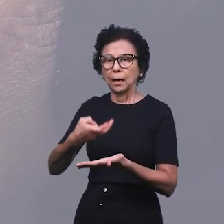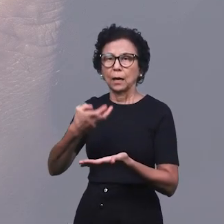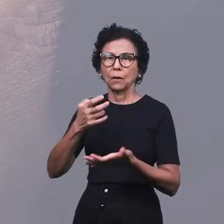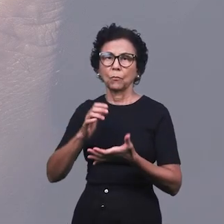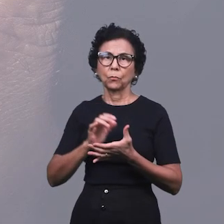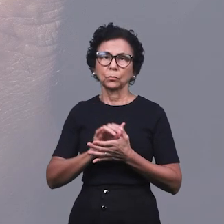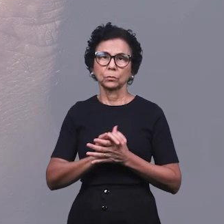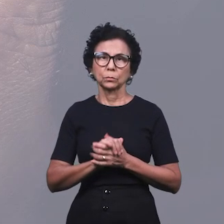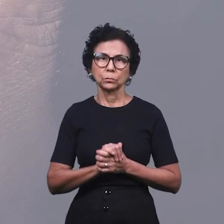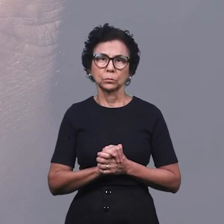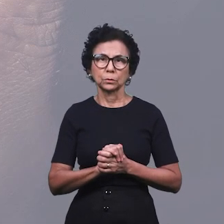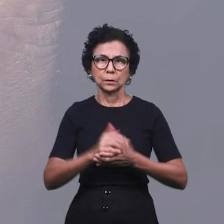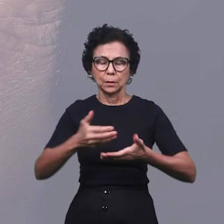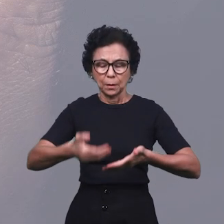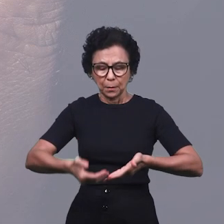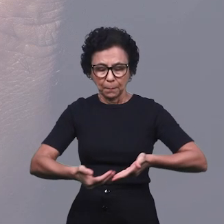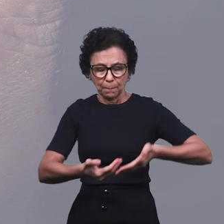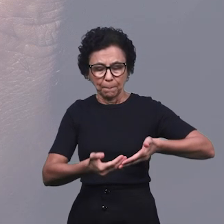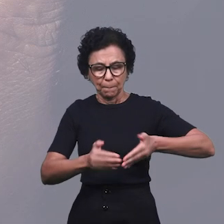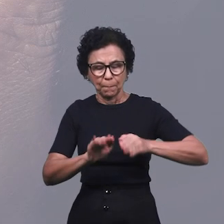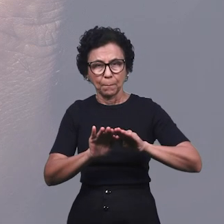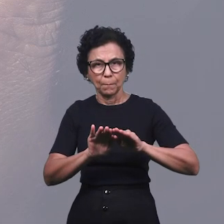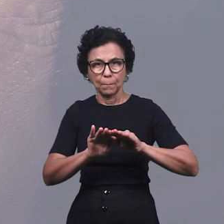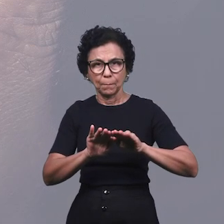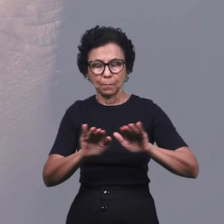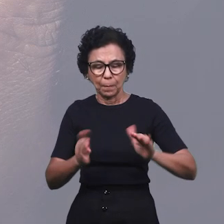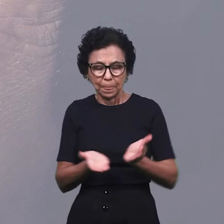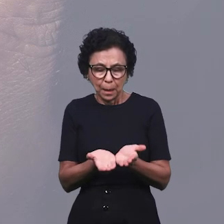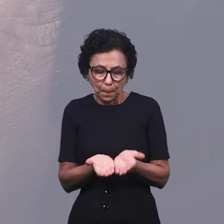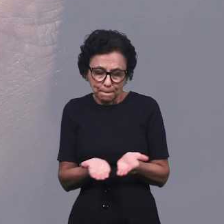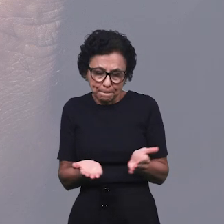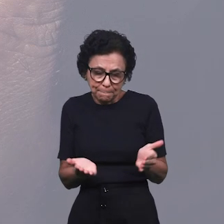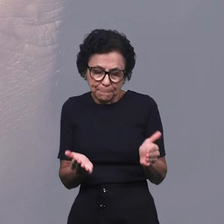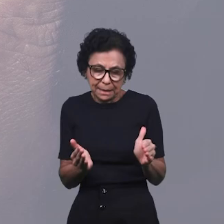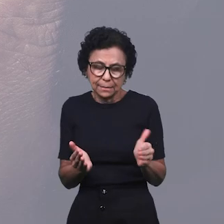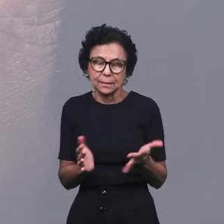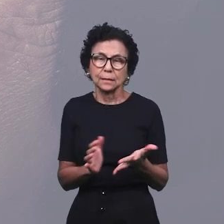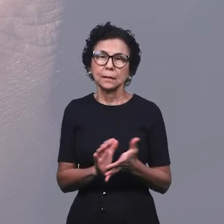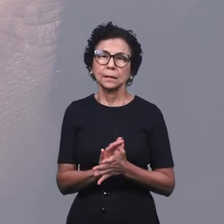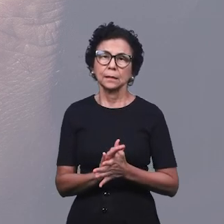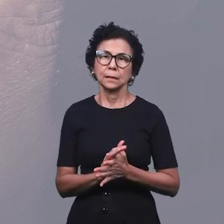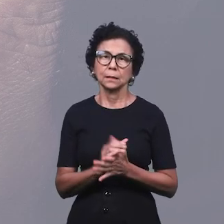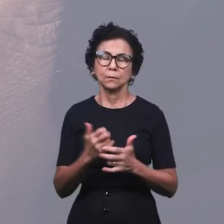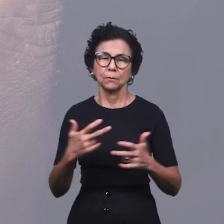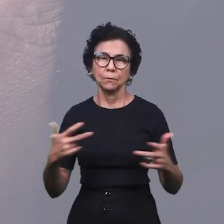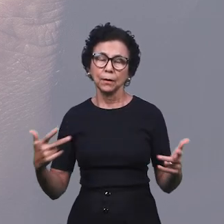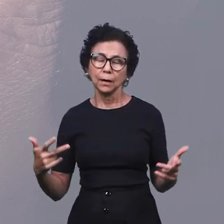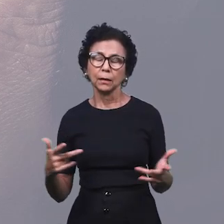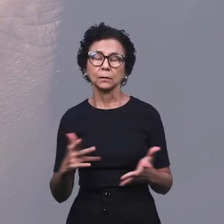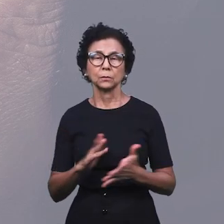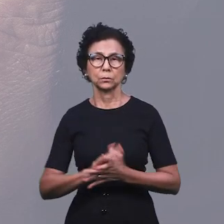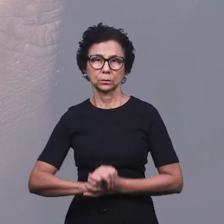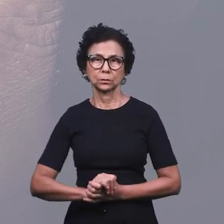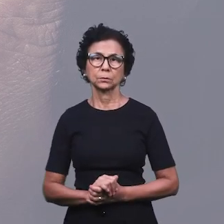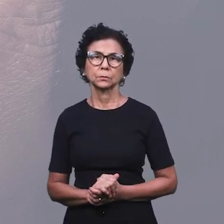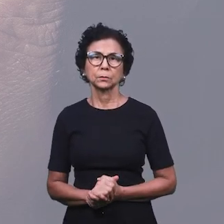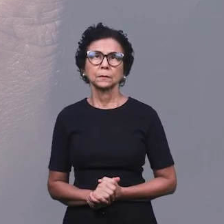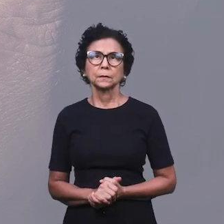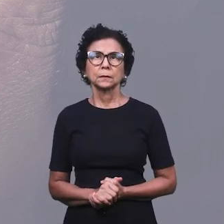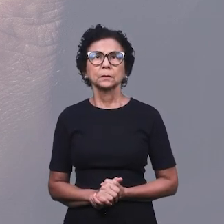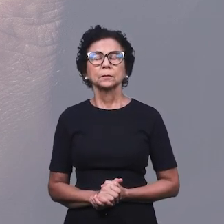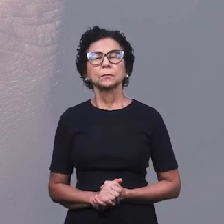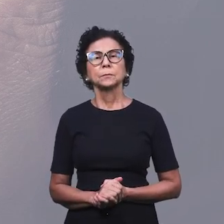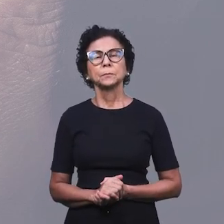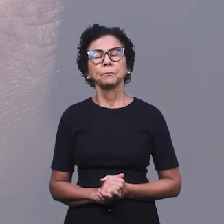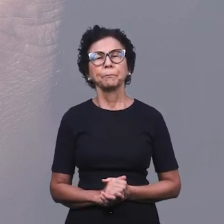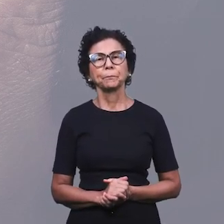caldeirinhas, as bacias e também o crivo de bronze, né? Este, na verdade, o crivo de